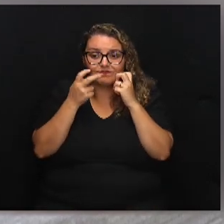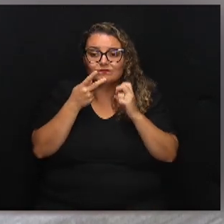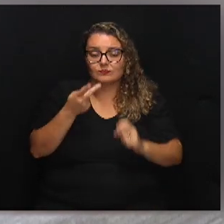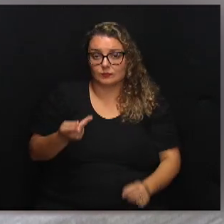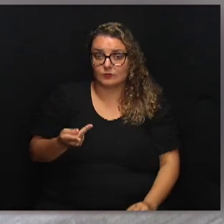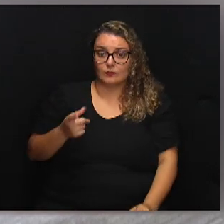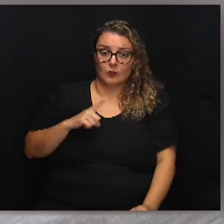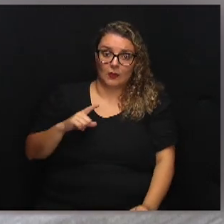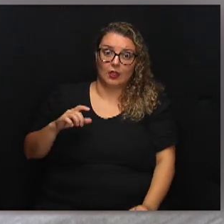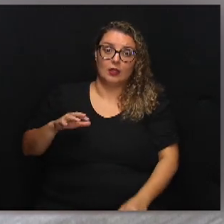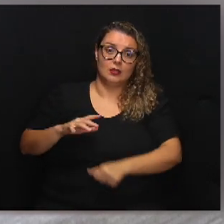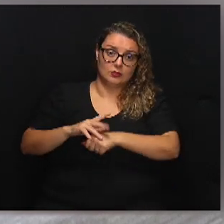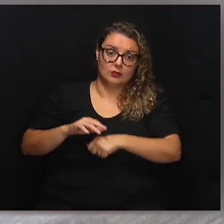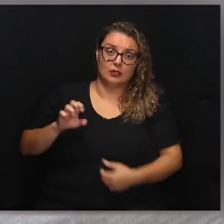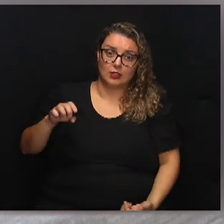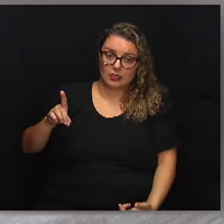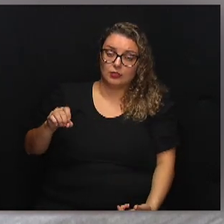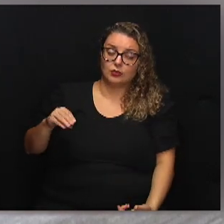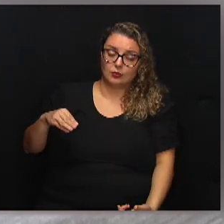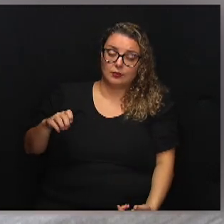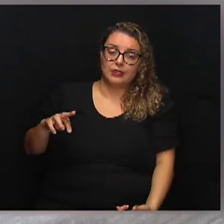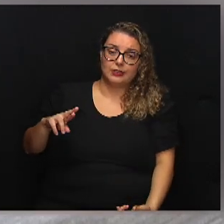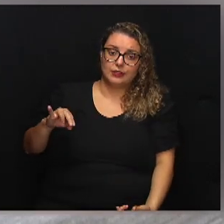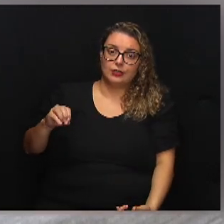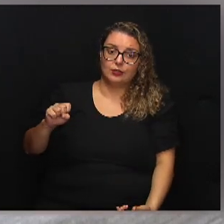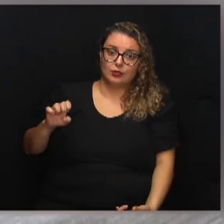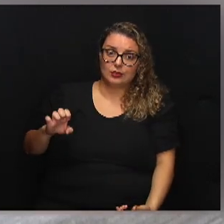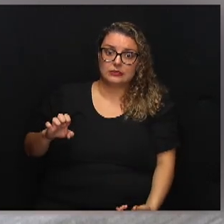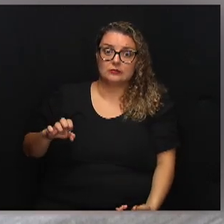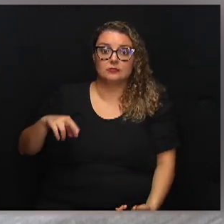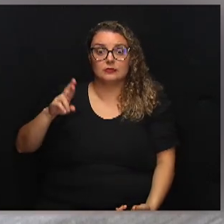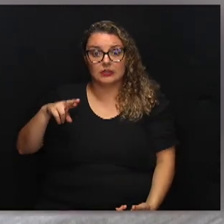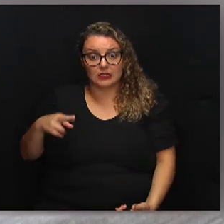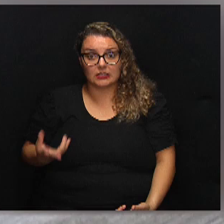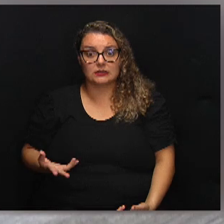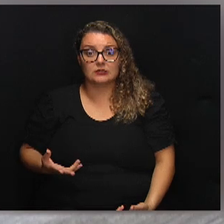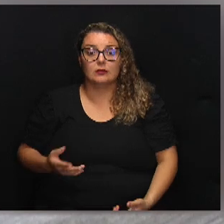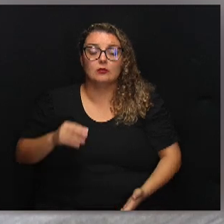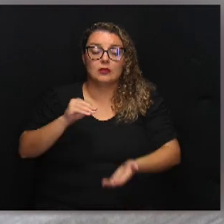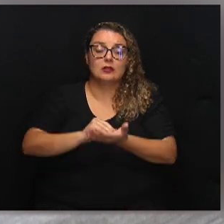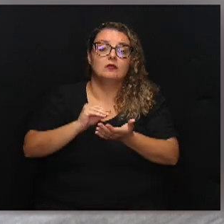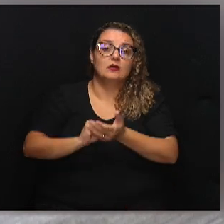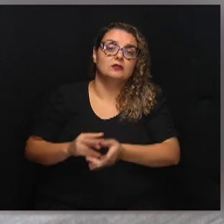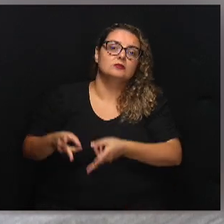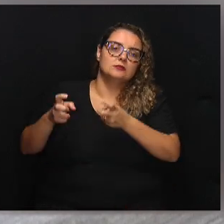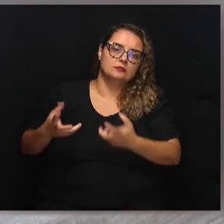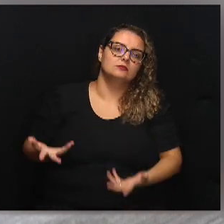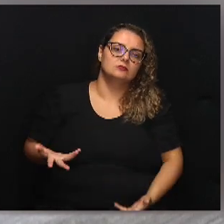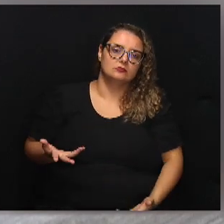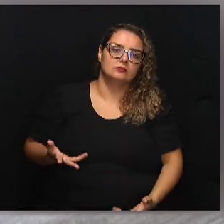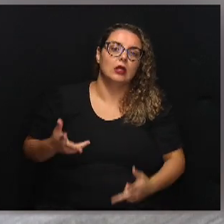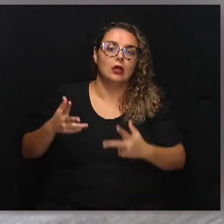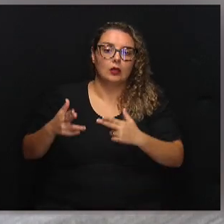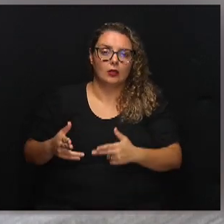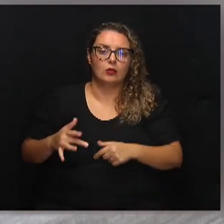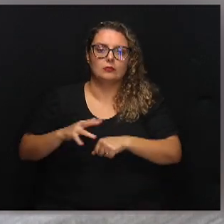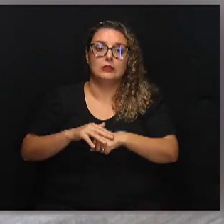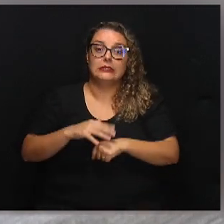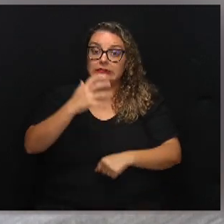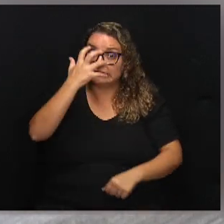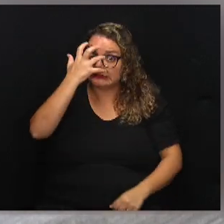que tem a endometriose pela falta de reconhecimento como sendo uma patologia